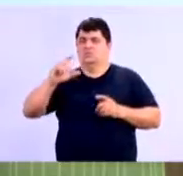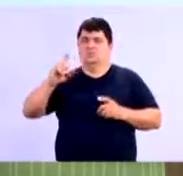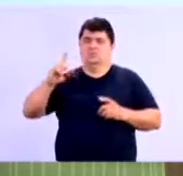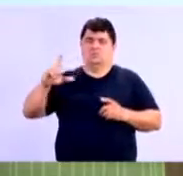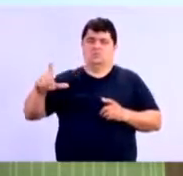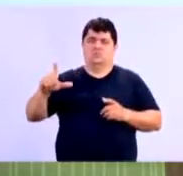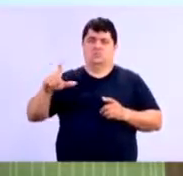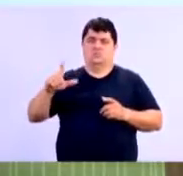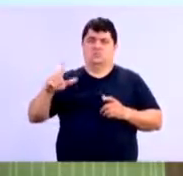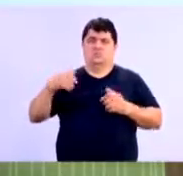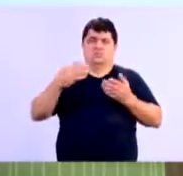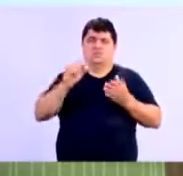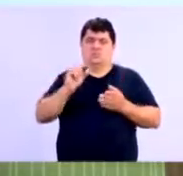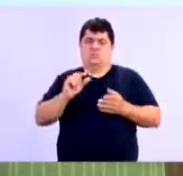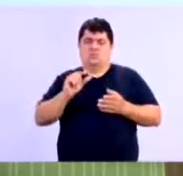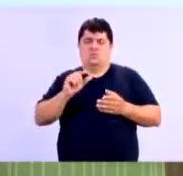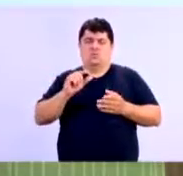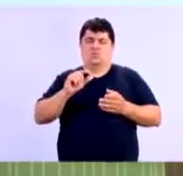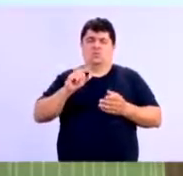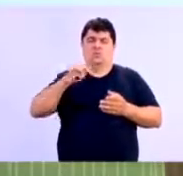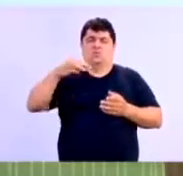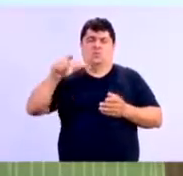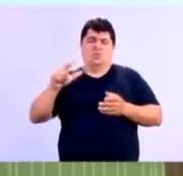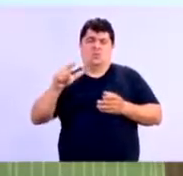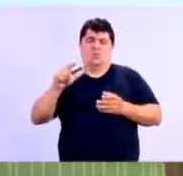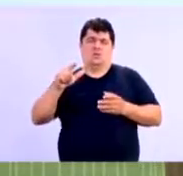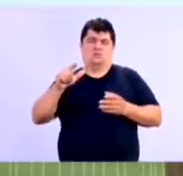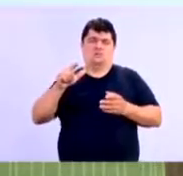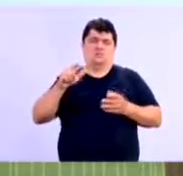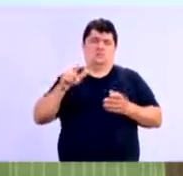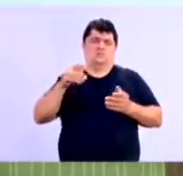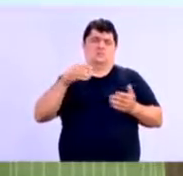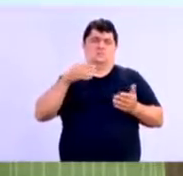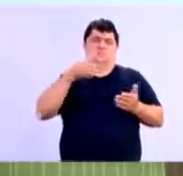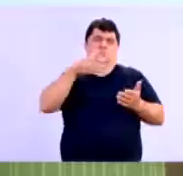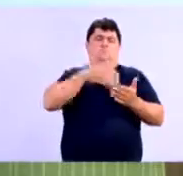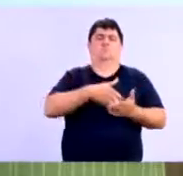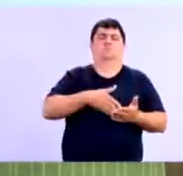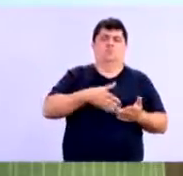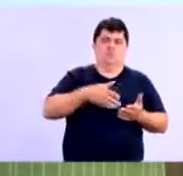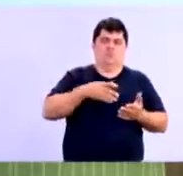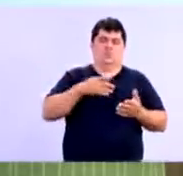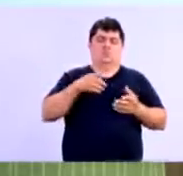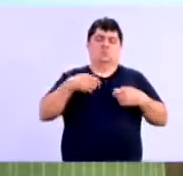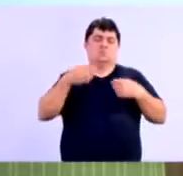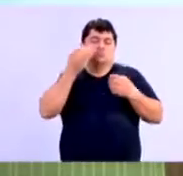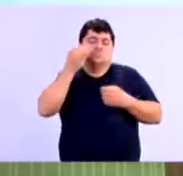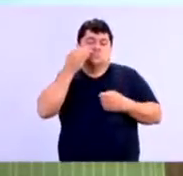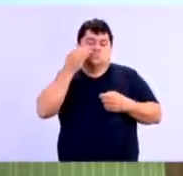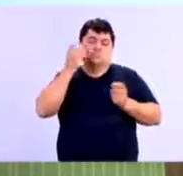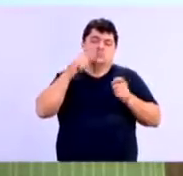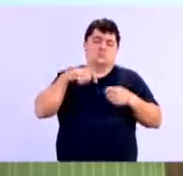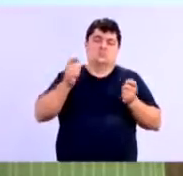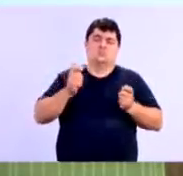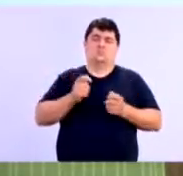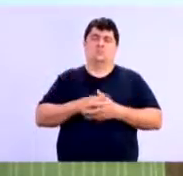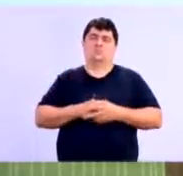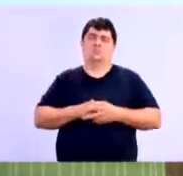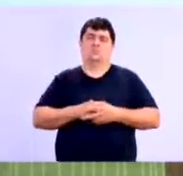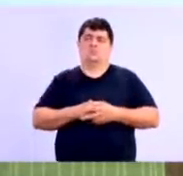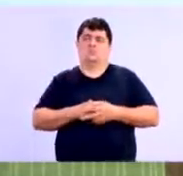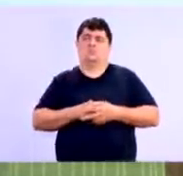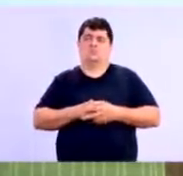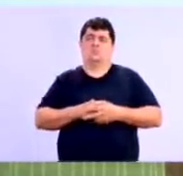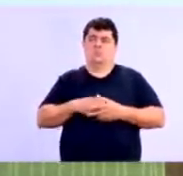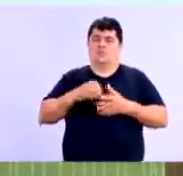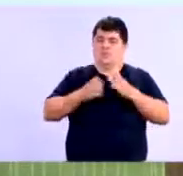ela fornece margem de lucro de atividades específicas. Então, tenta buscar naquilo lá algumas informações para você tomar a decisão. Mas vamos nessa